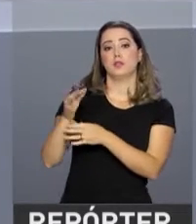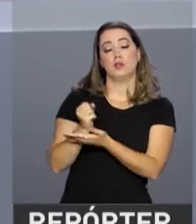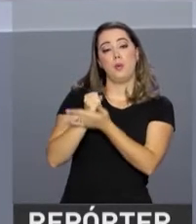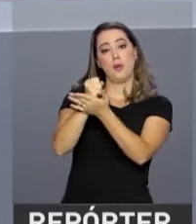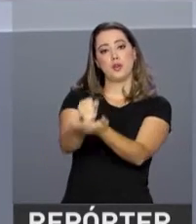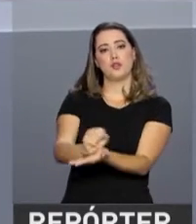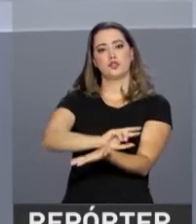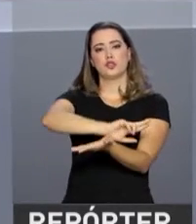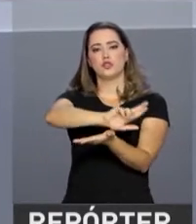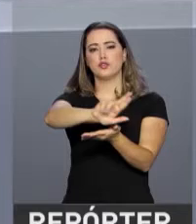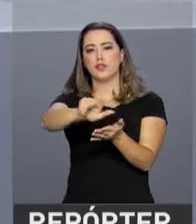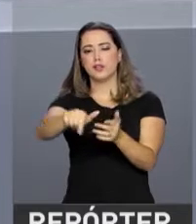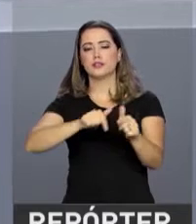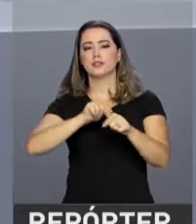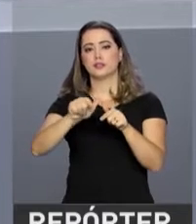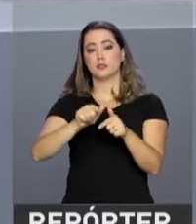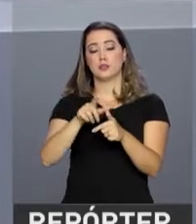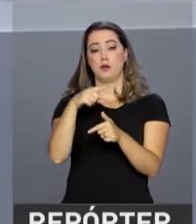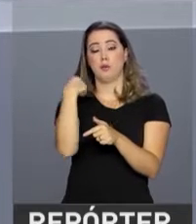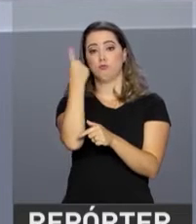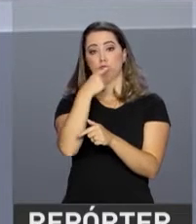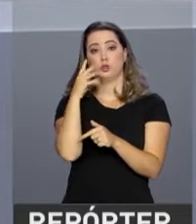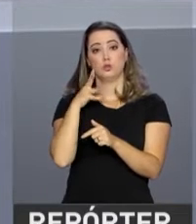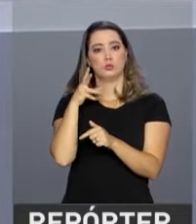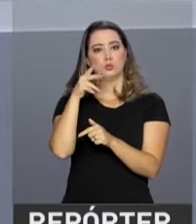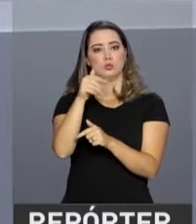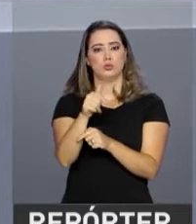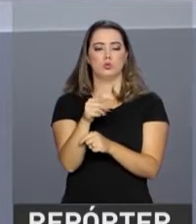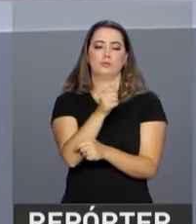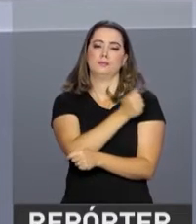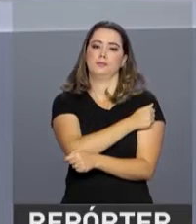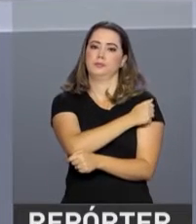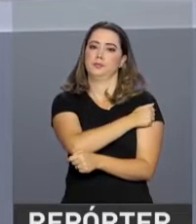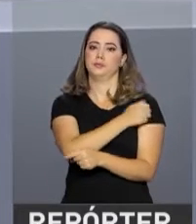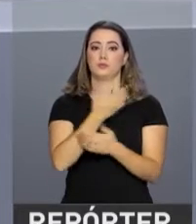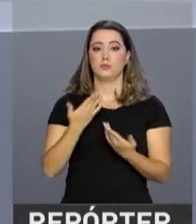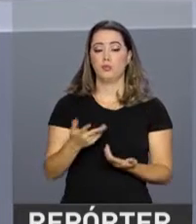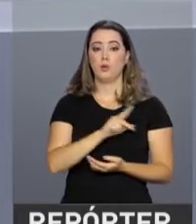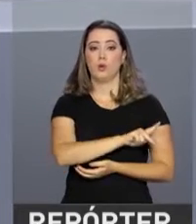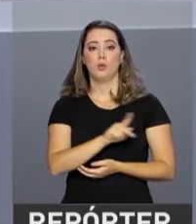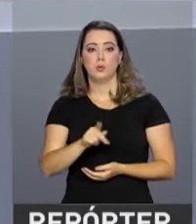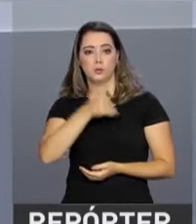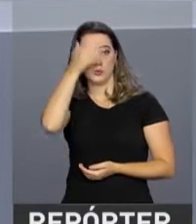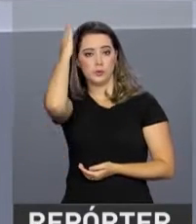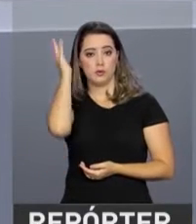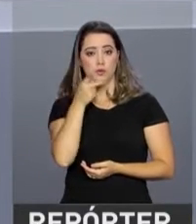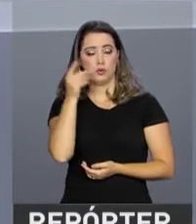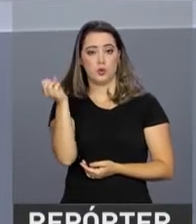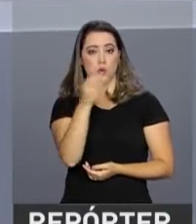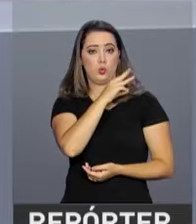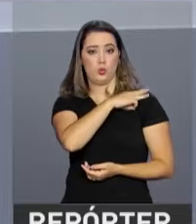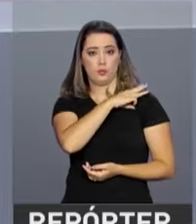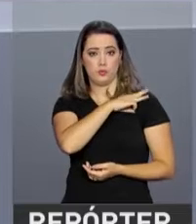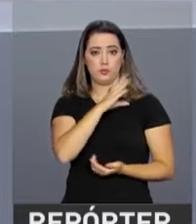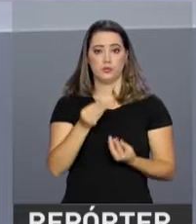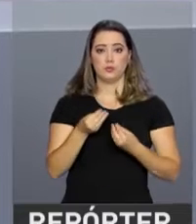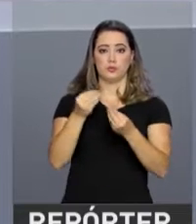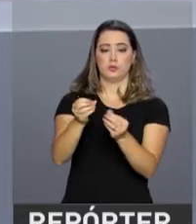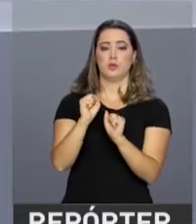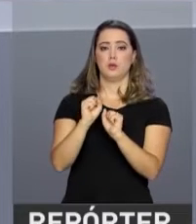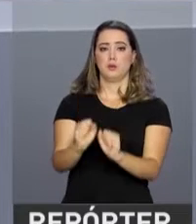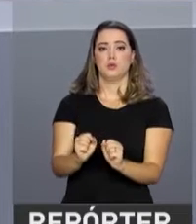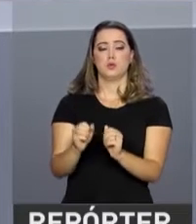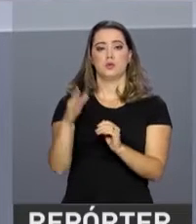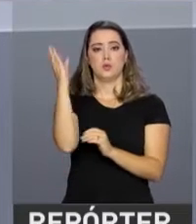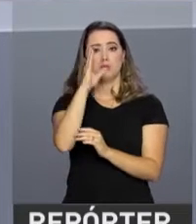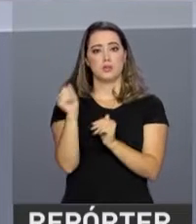atividades aos estudantes durante todo o dia o presidente temer disse que a reforma no ensino médio vai garantir que o brasil fique ao